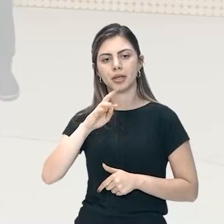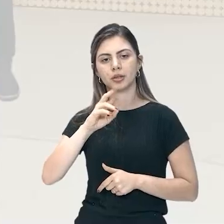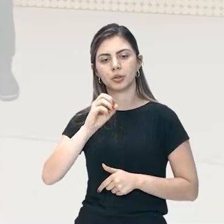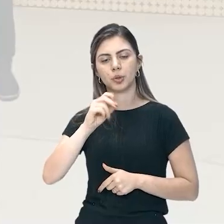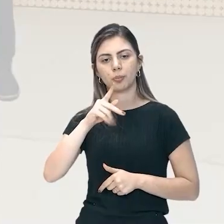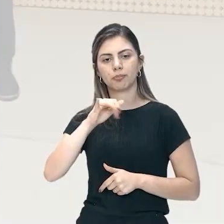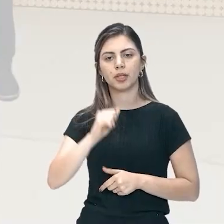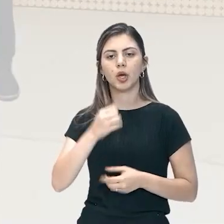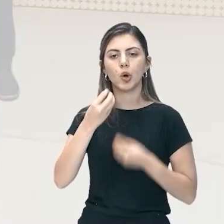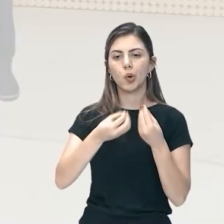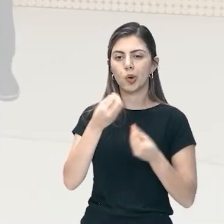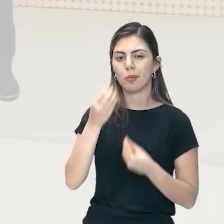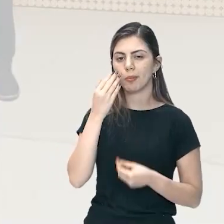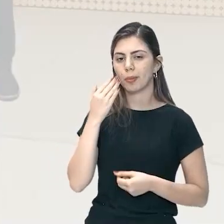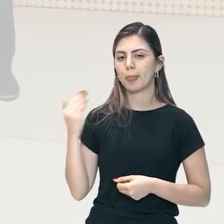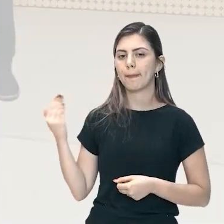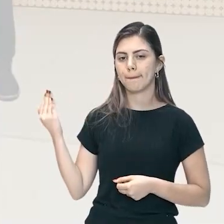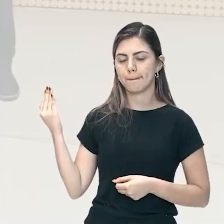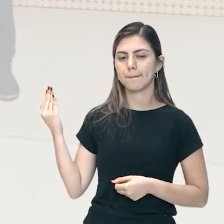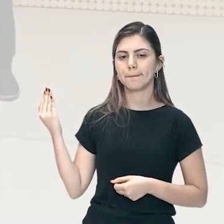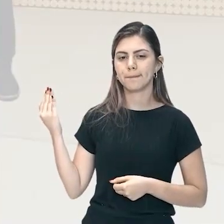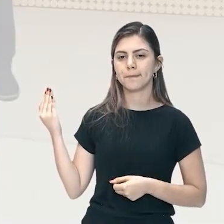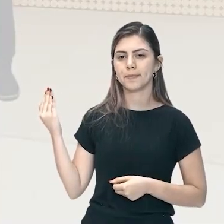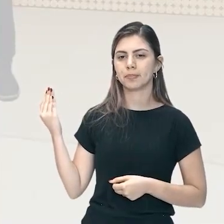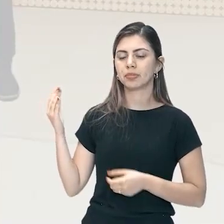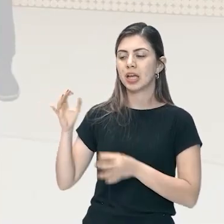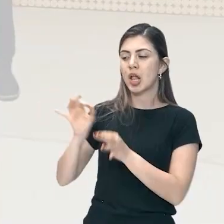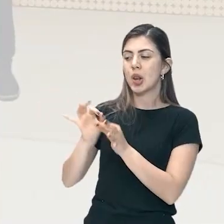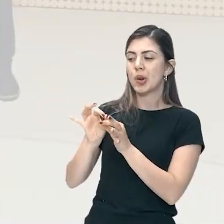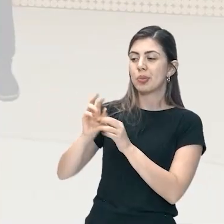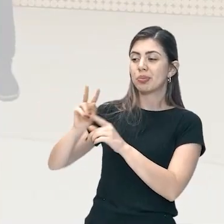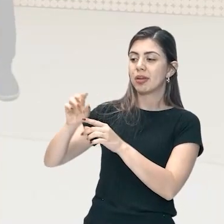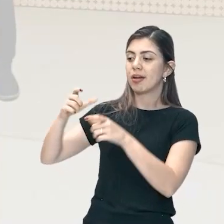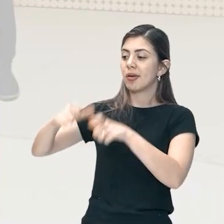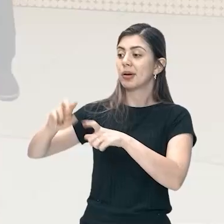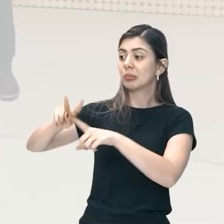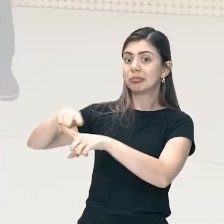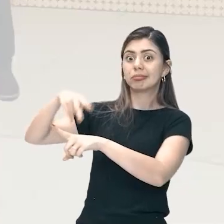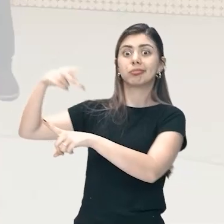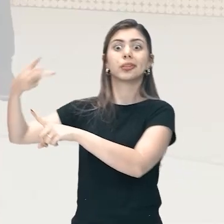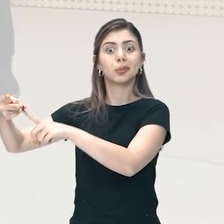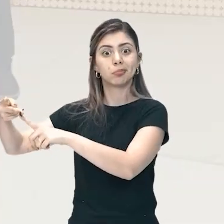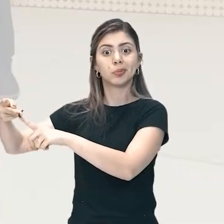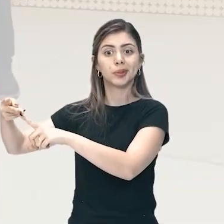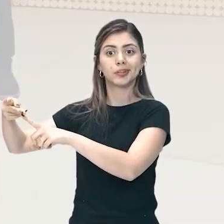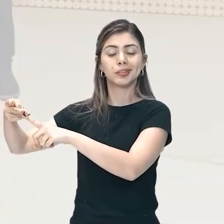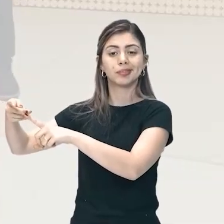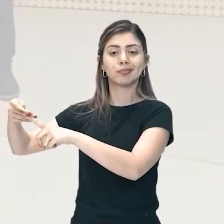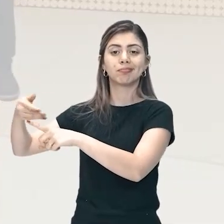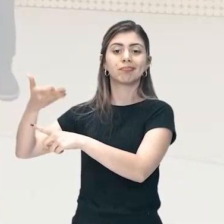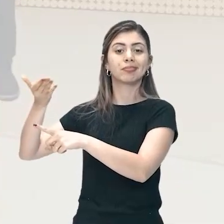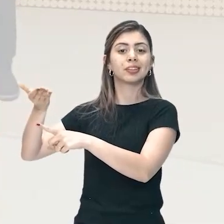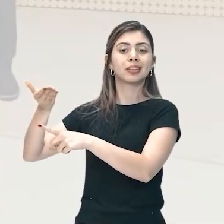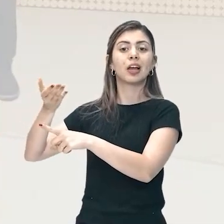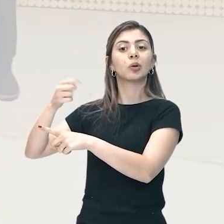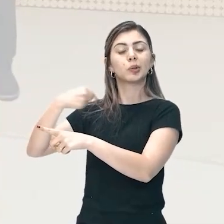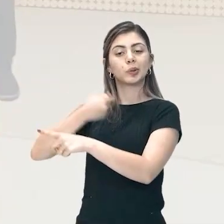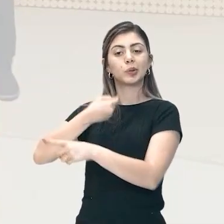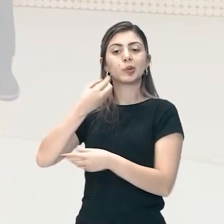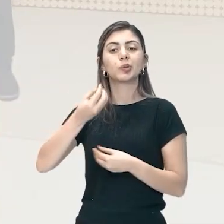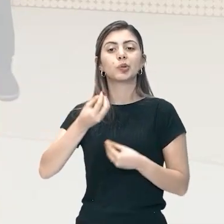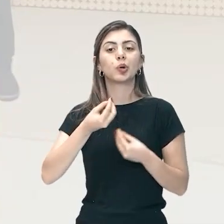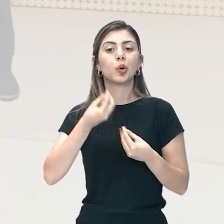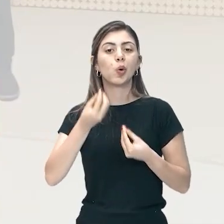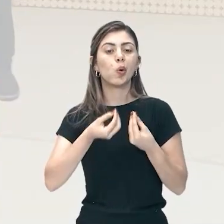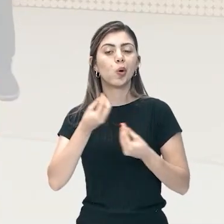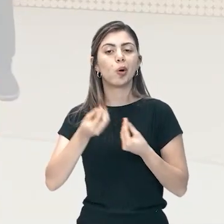de luz vem e olha só, se forma lá depois. Os raios se cruzam lá depois. Então, eu vou utilizar uma